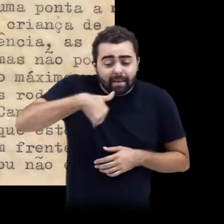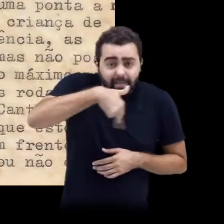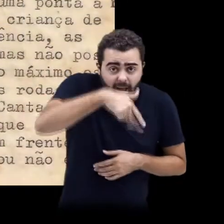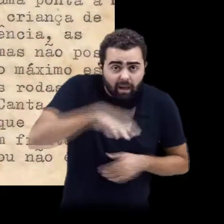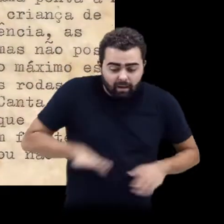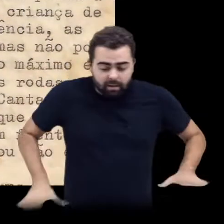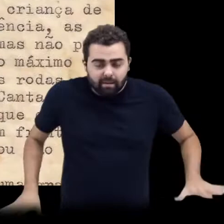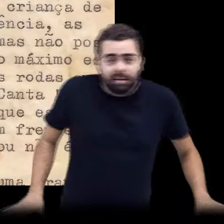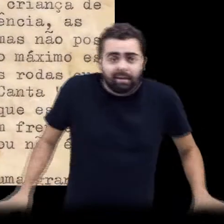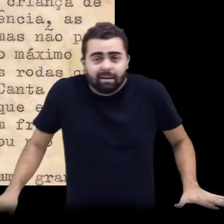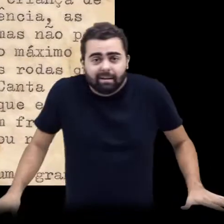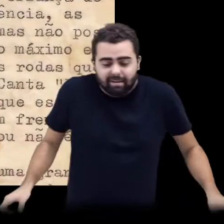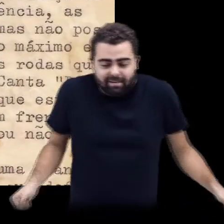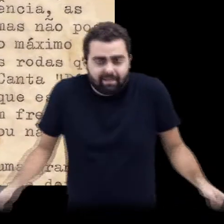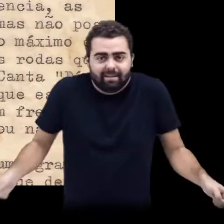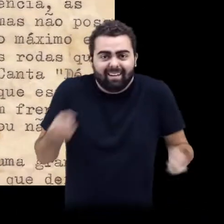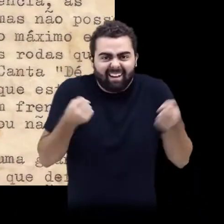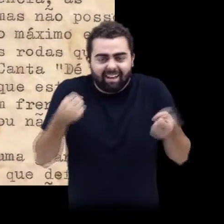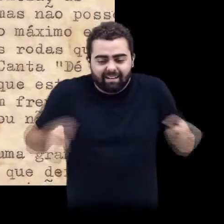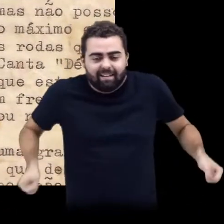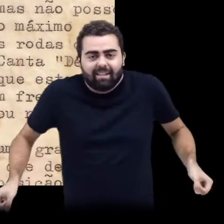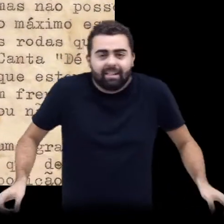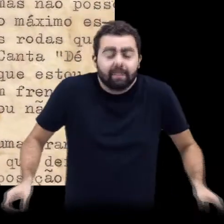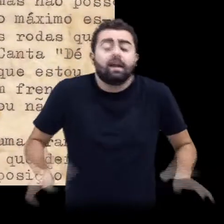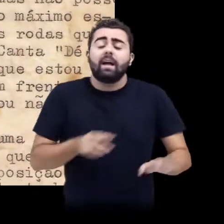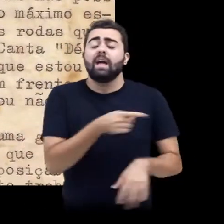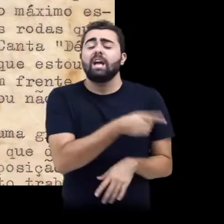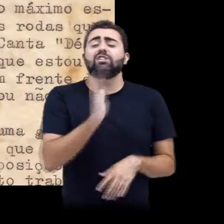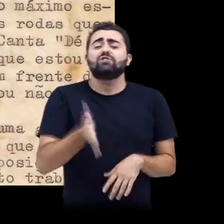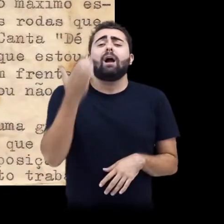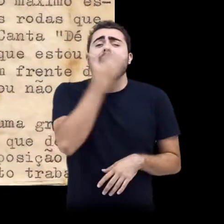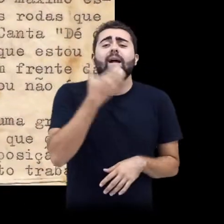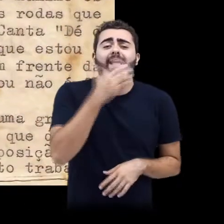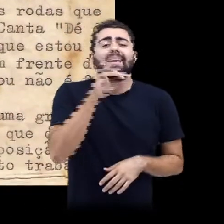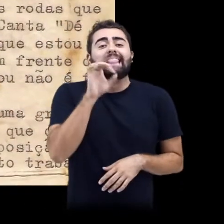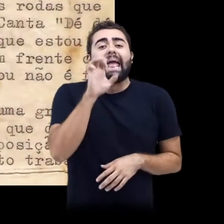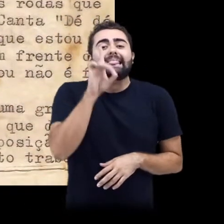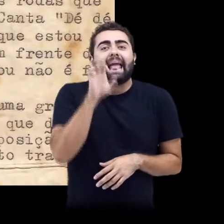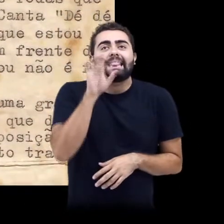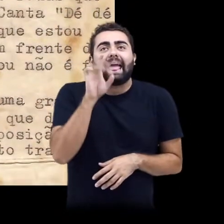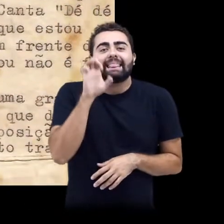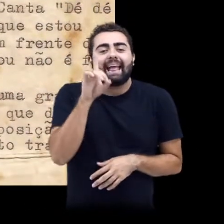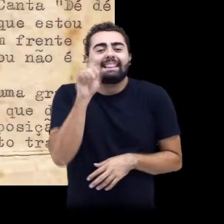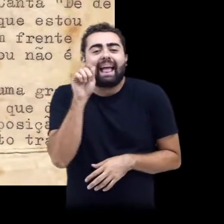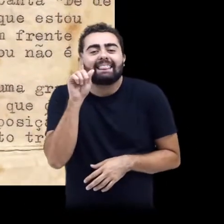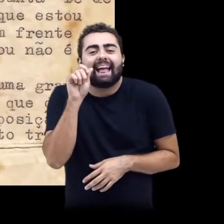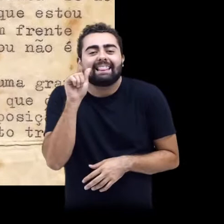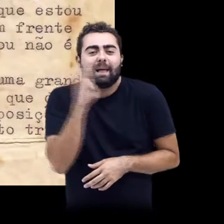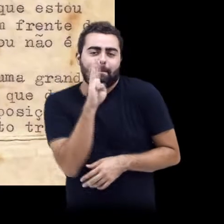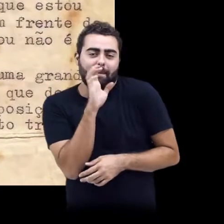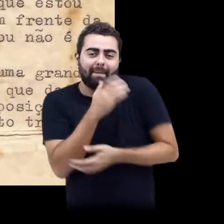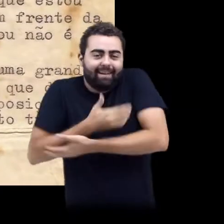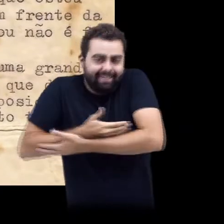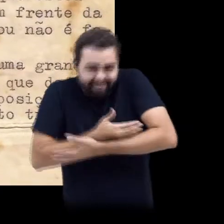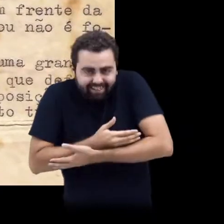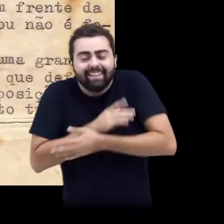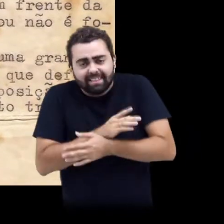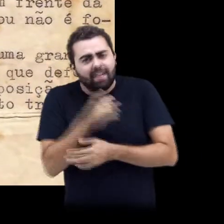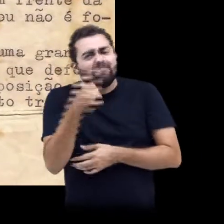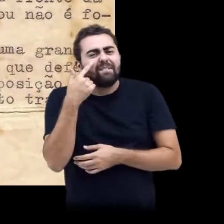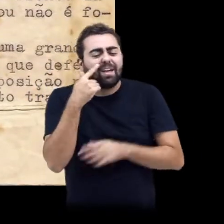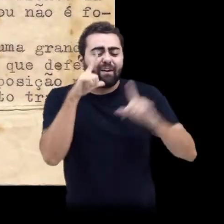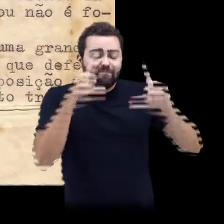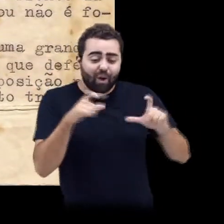para a criança aprender a andar. Já está cantando, canta dé, dé, dé, dé, dá, dá, dá. Viu esses retratinhos em que estou com ela